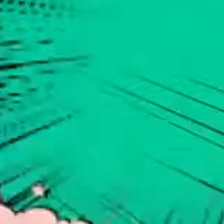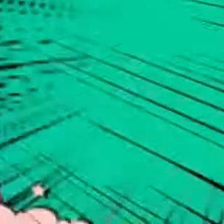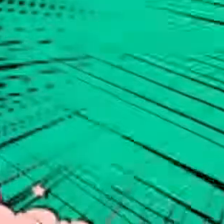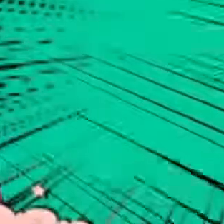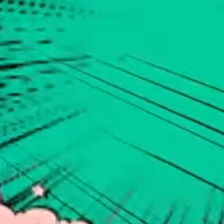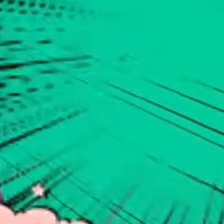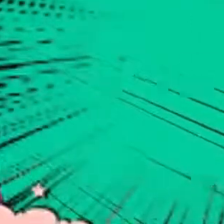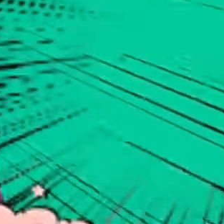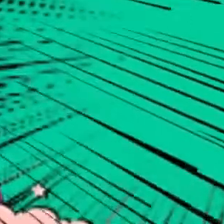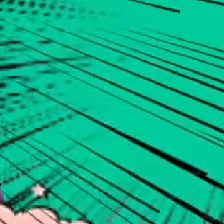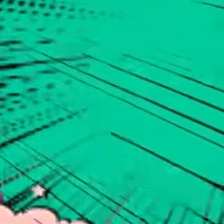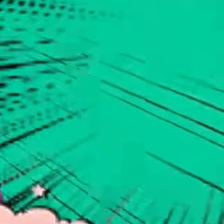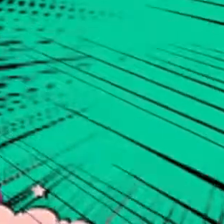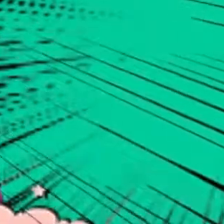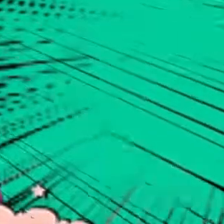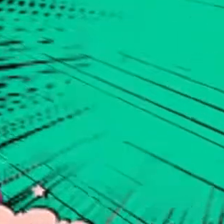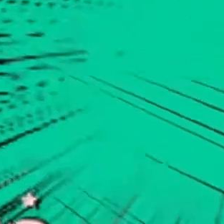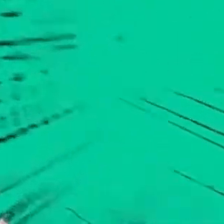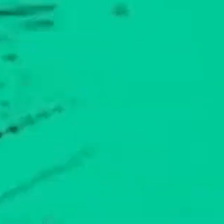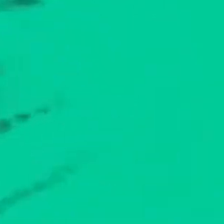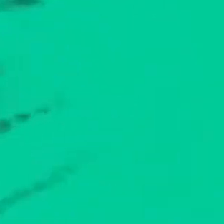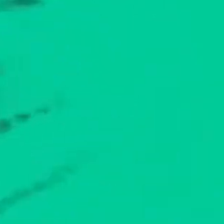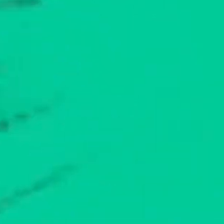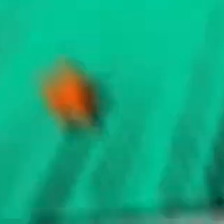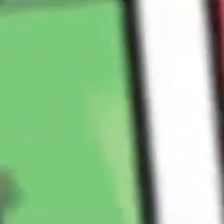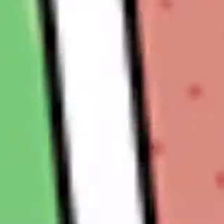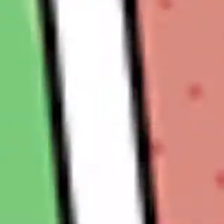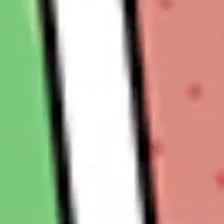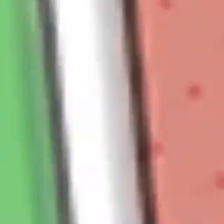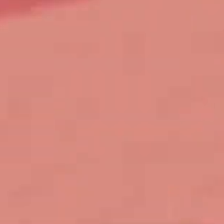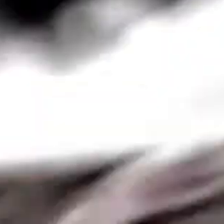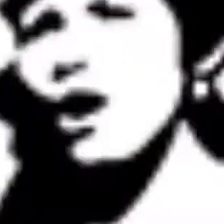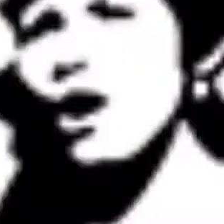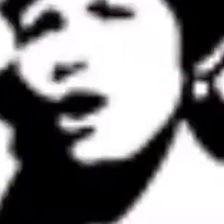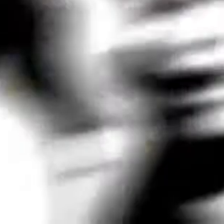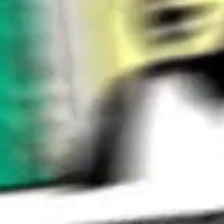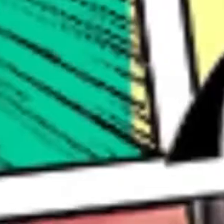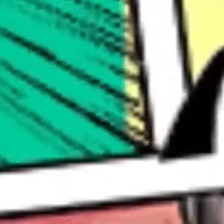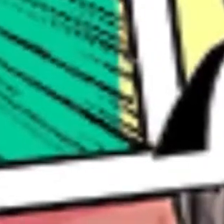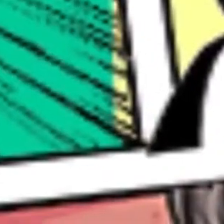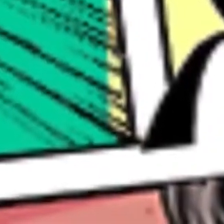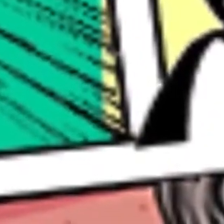a nossa voz, é bom saber que não estamos sós. Podemos ser o que